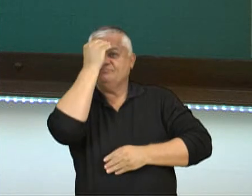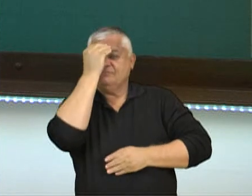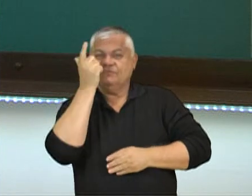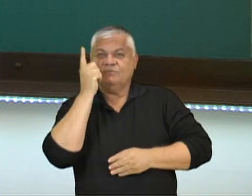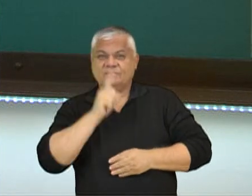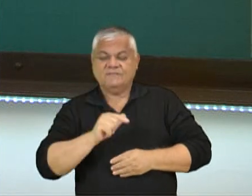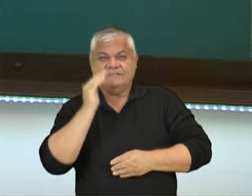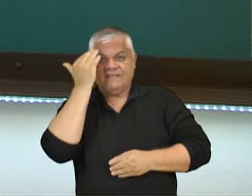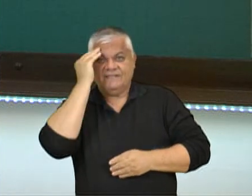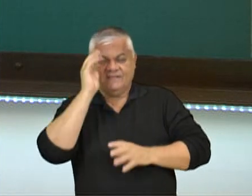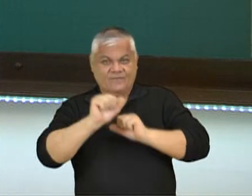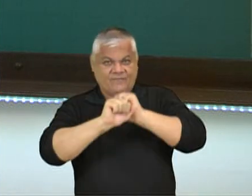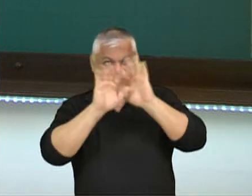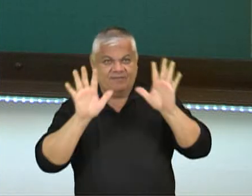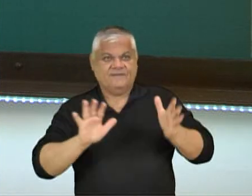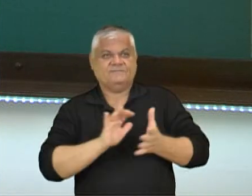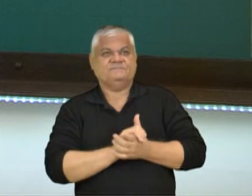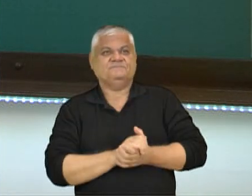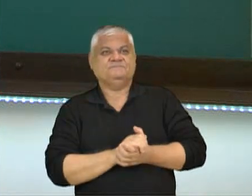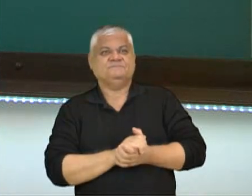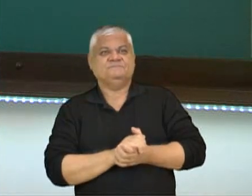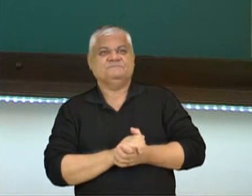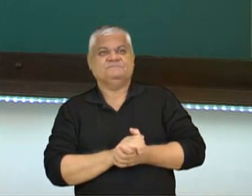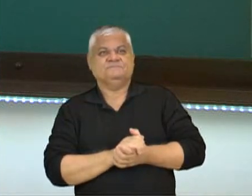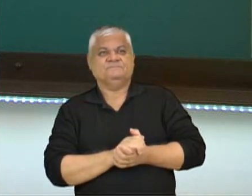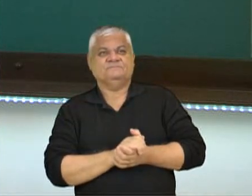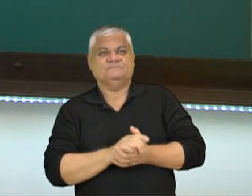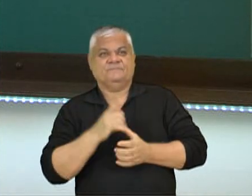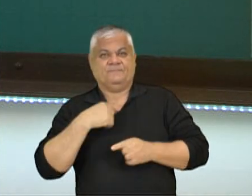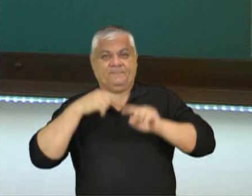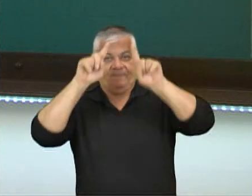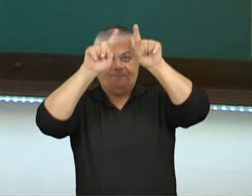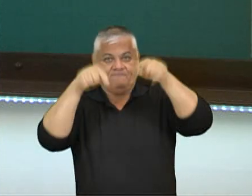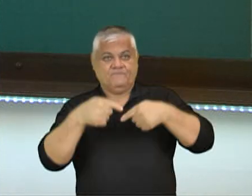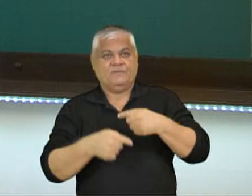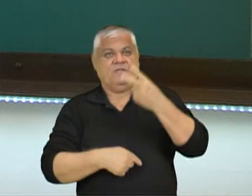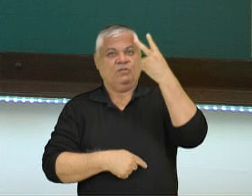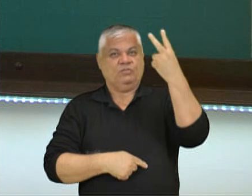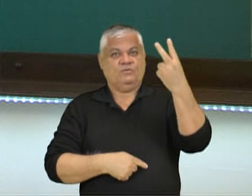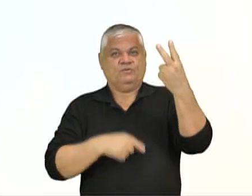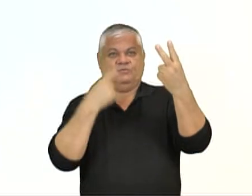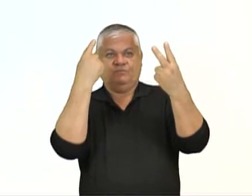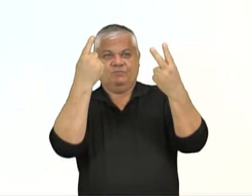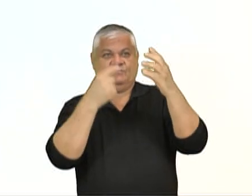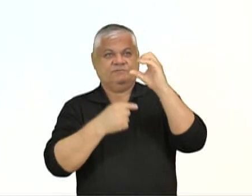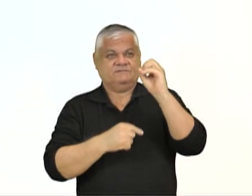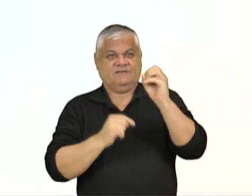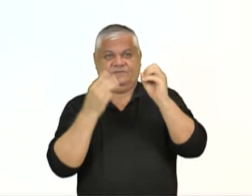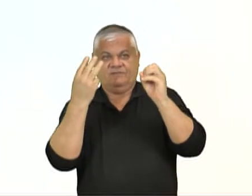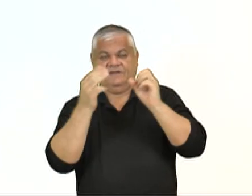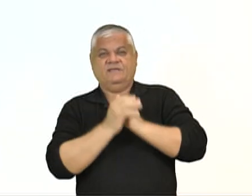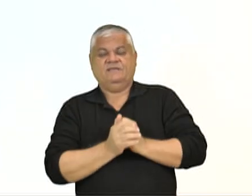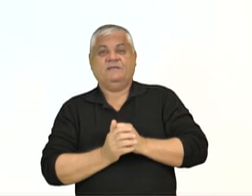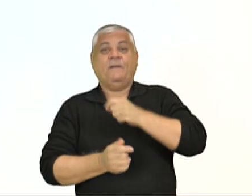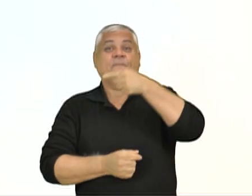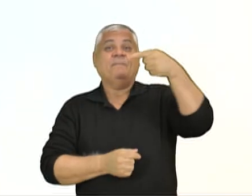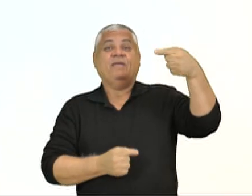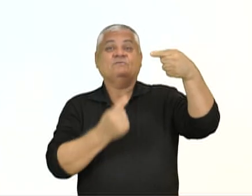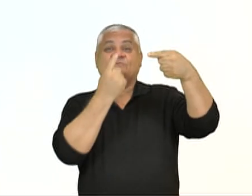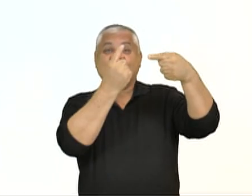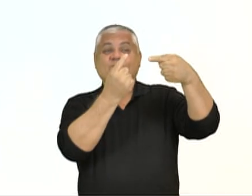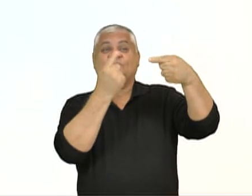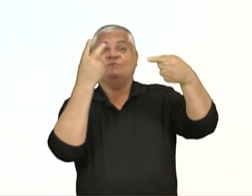conseguiu entender esse conteúdo. Então, nós temos uma matriz, ó, 2 por 2, e uma matriz também